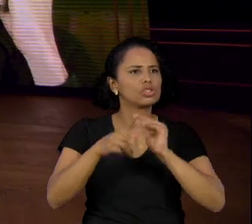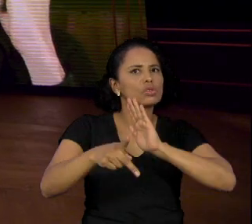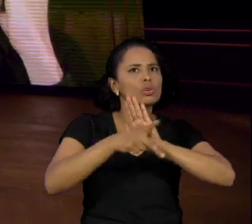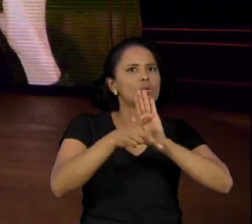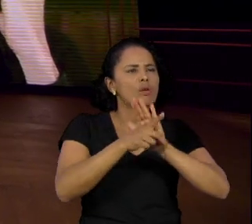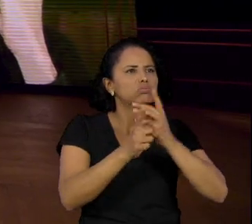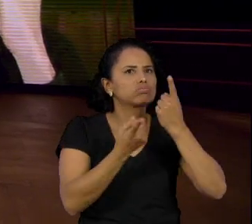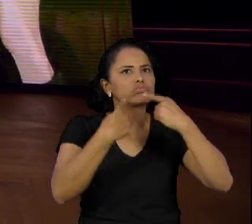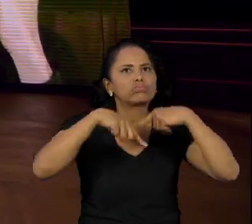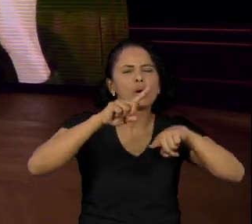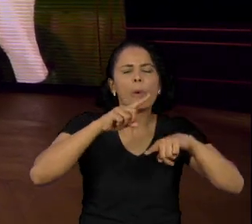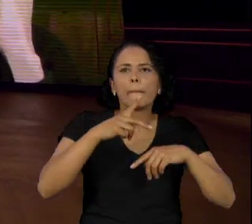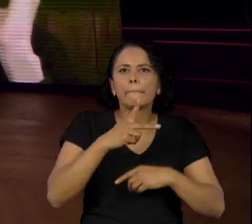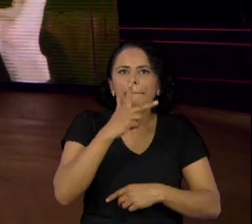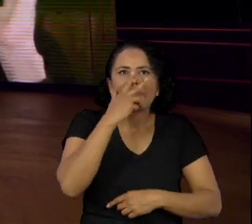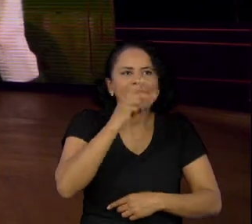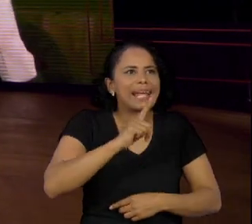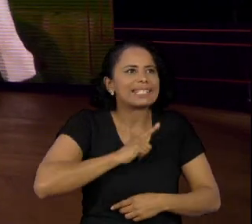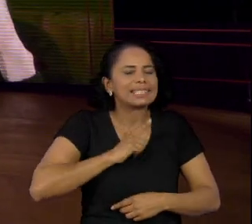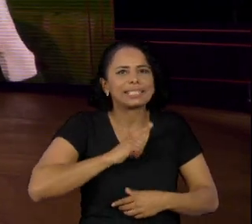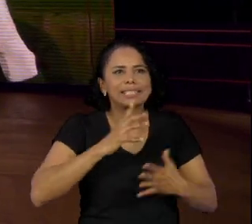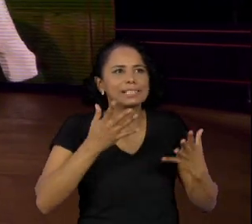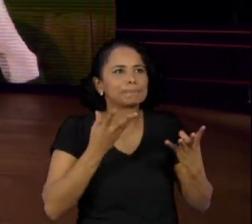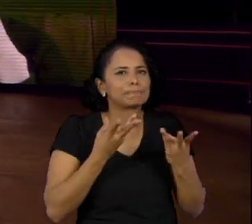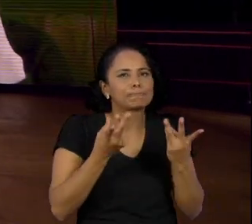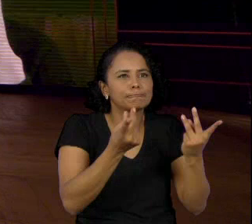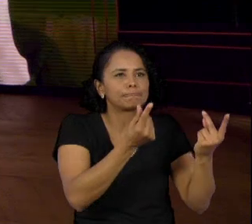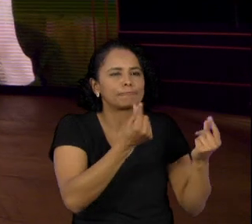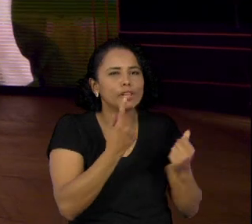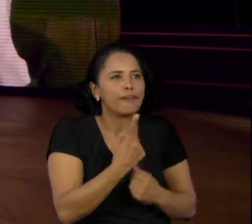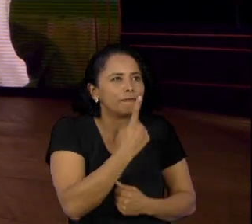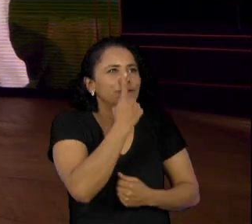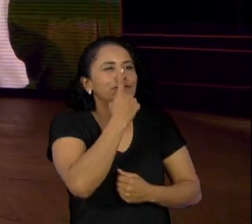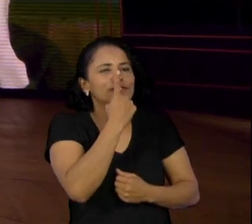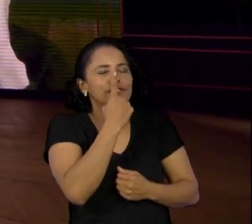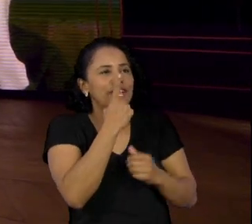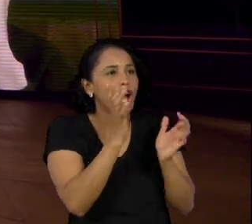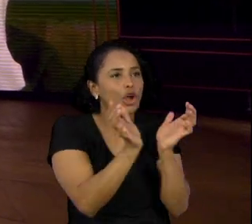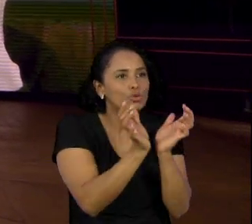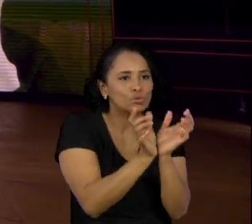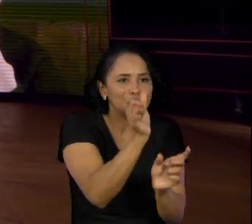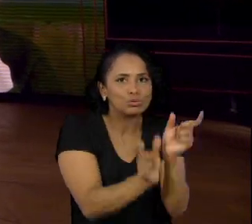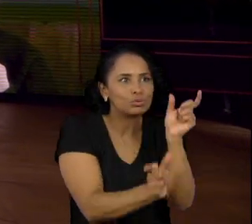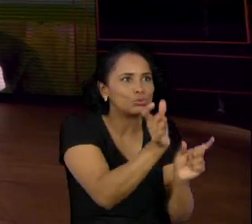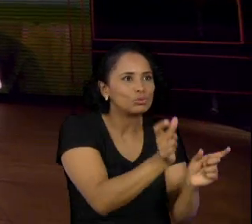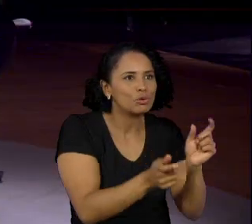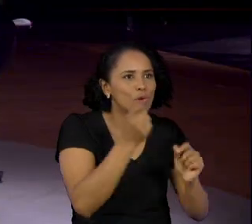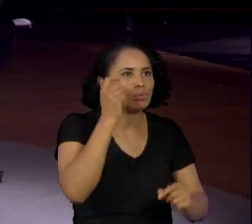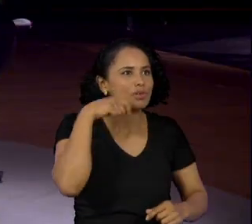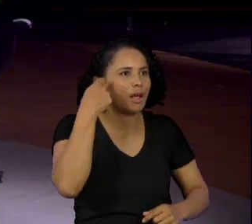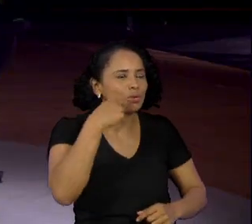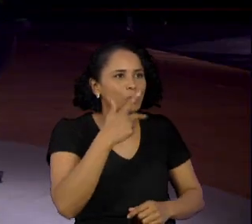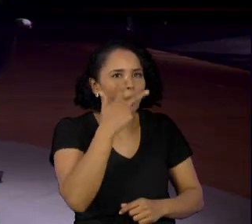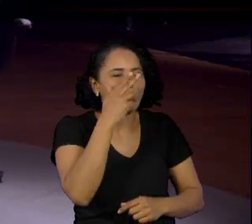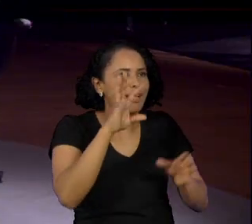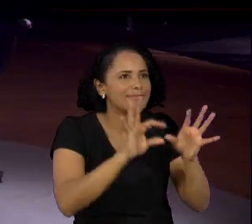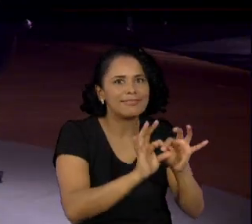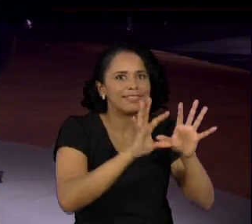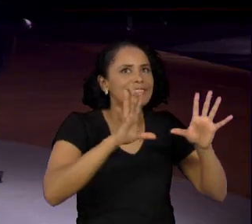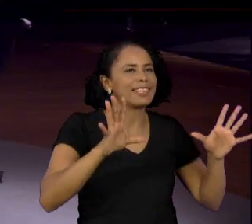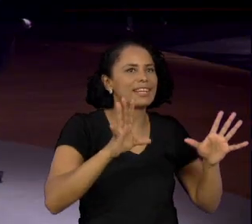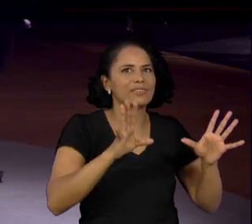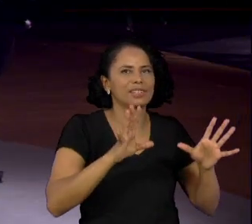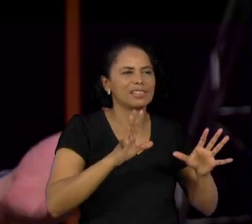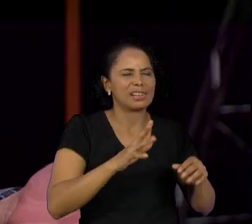parecia que havia uma química muito especial entre o elenco e parecia que havia uma liberdade maior nas atuações. Há uma